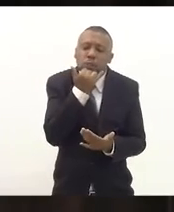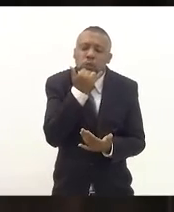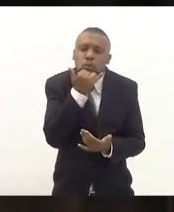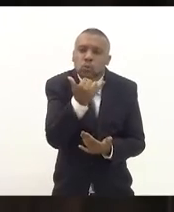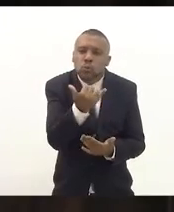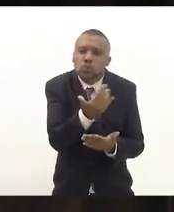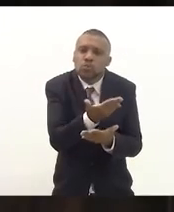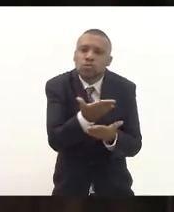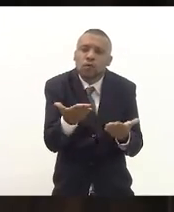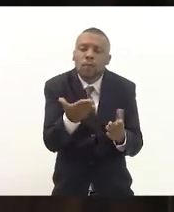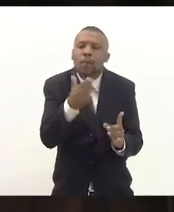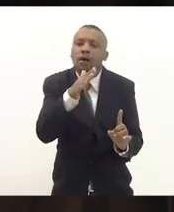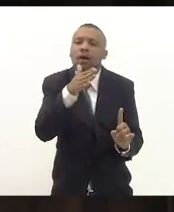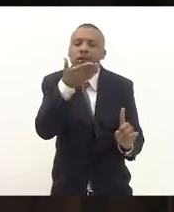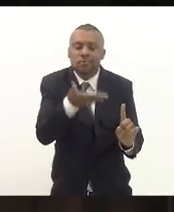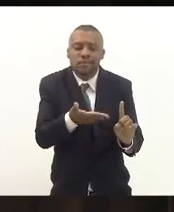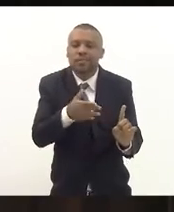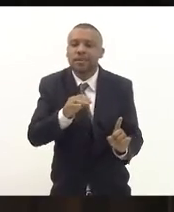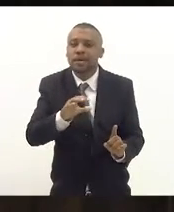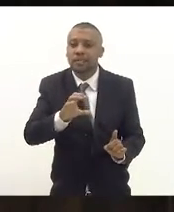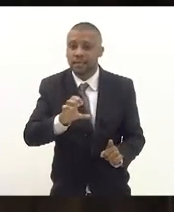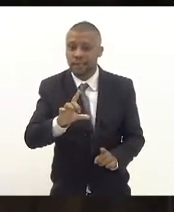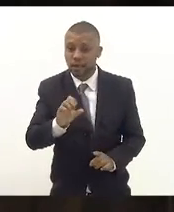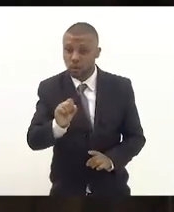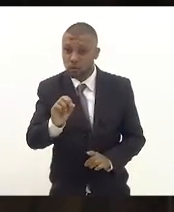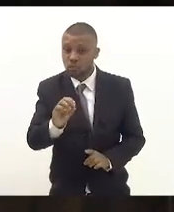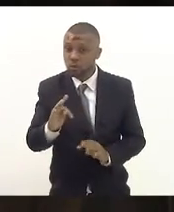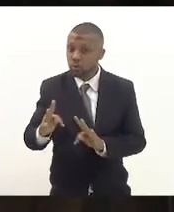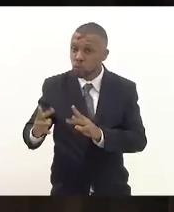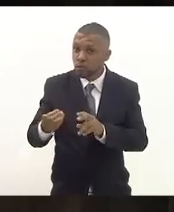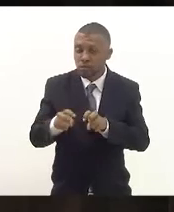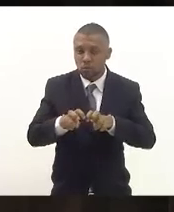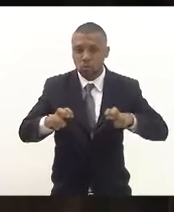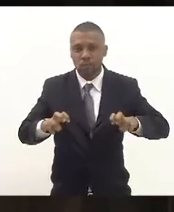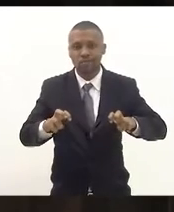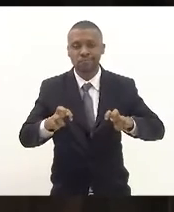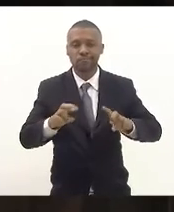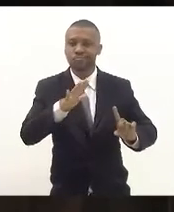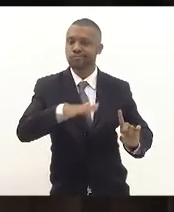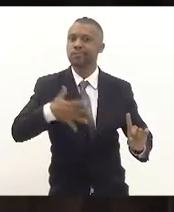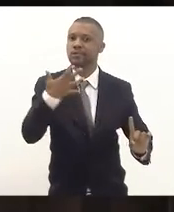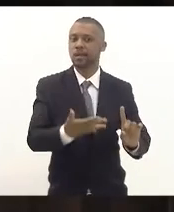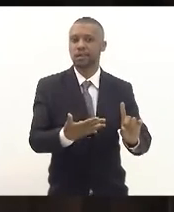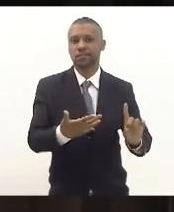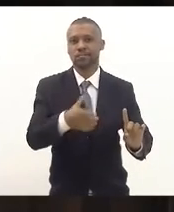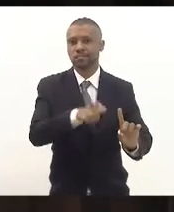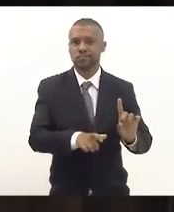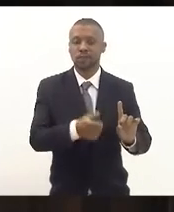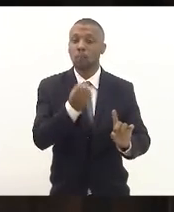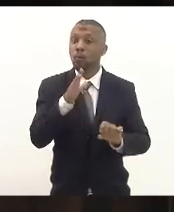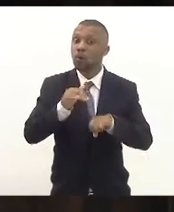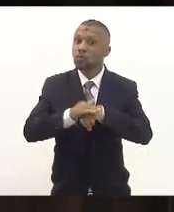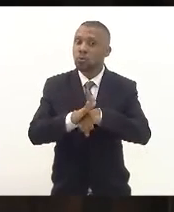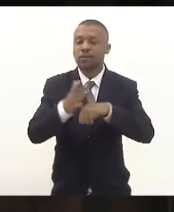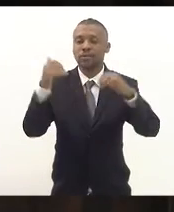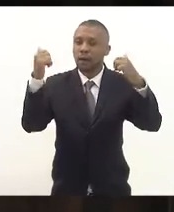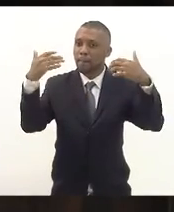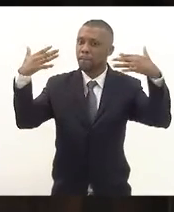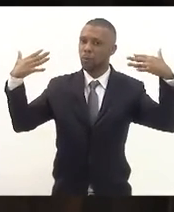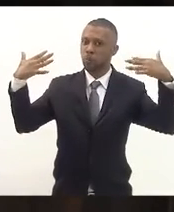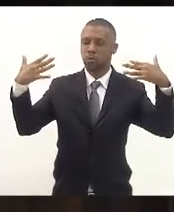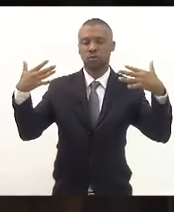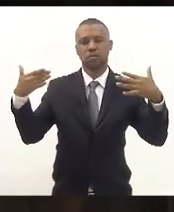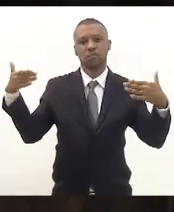Celso dobra todo mundo que está aqui prestigiando o Celso meu boa noite a galeria toda